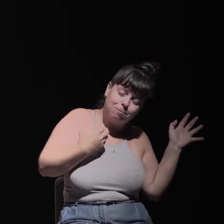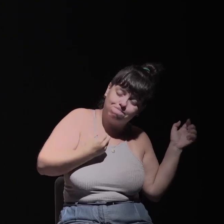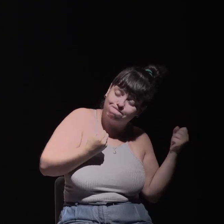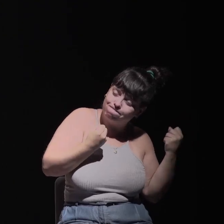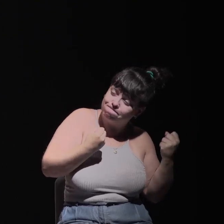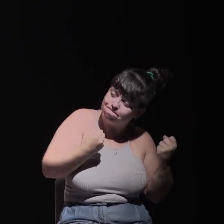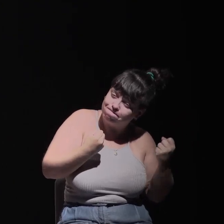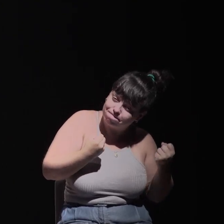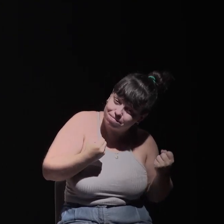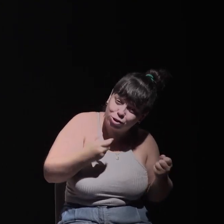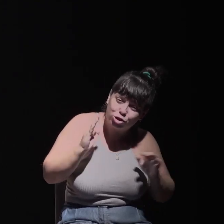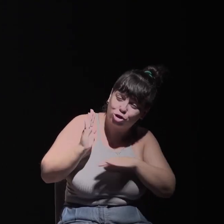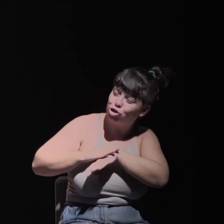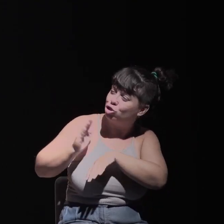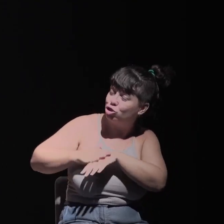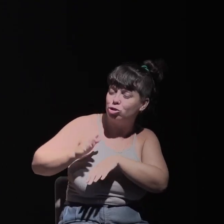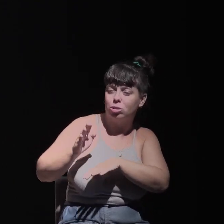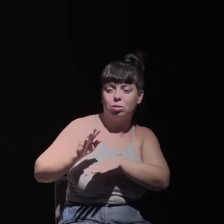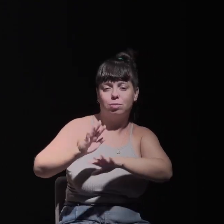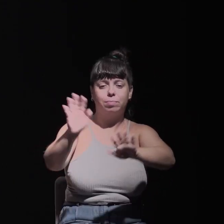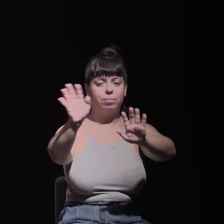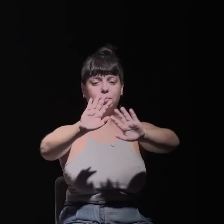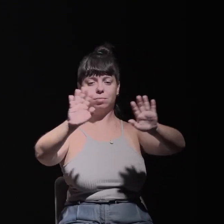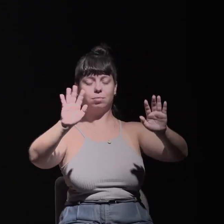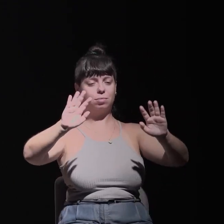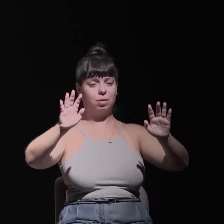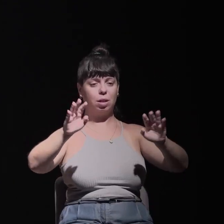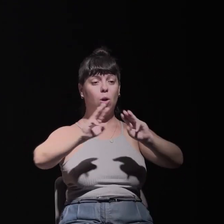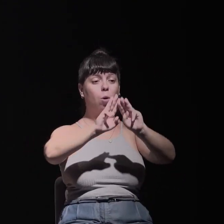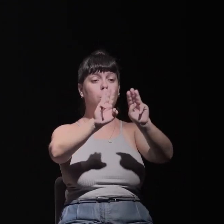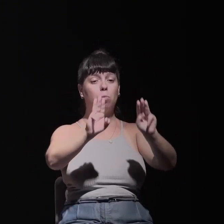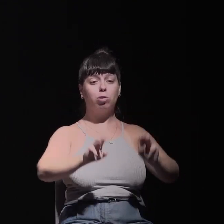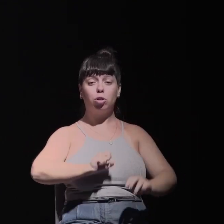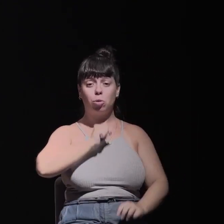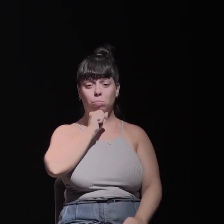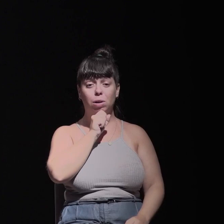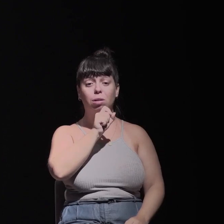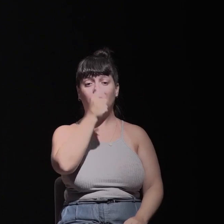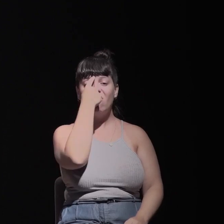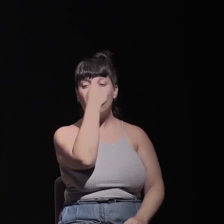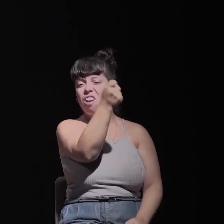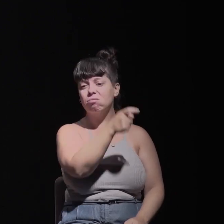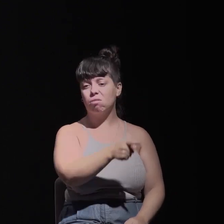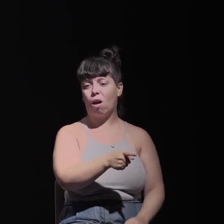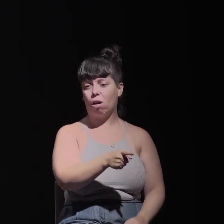feito desse jeito, não dá mais para fazer. Gente, o Museu do Ipiranga foi inventado.